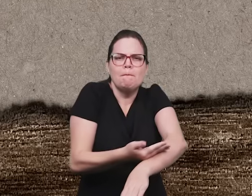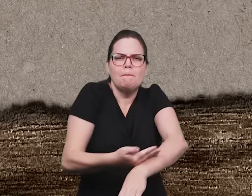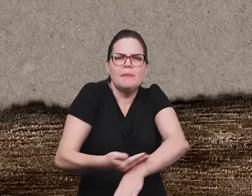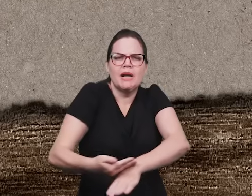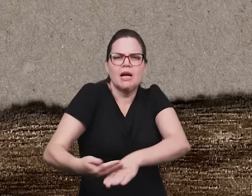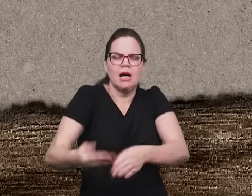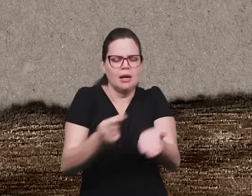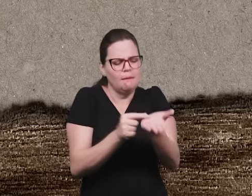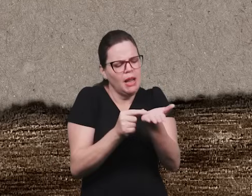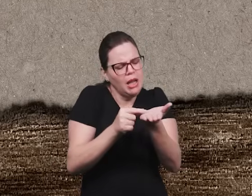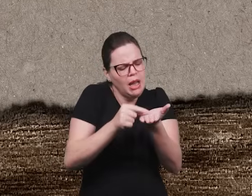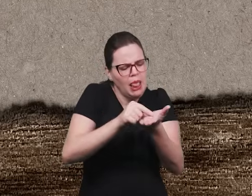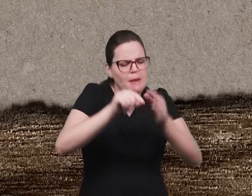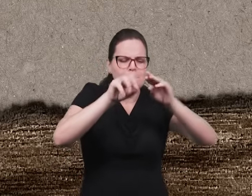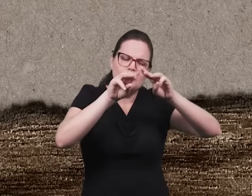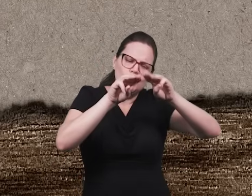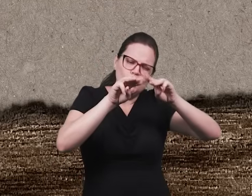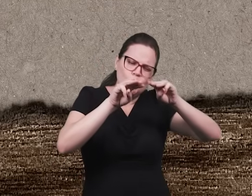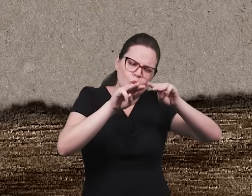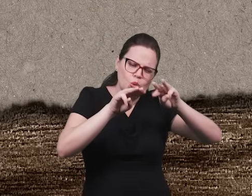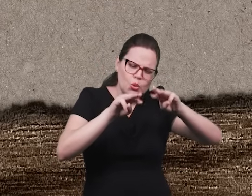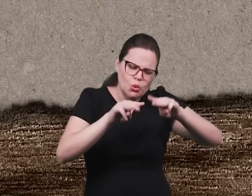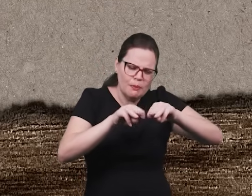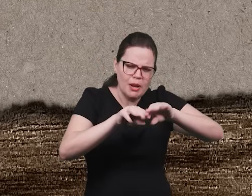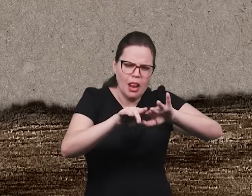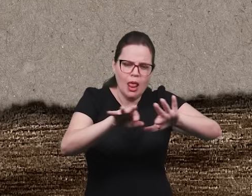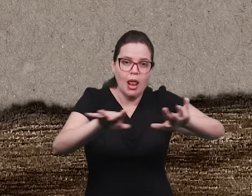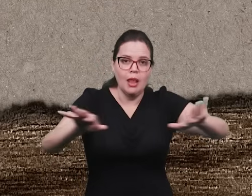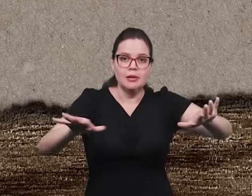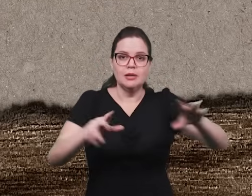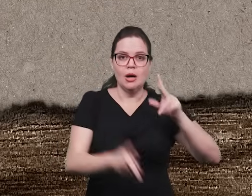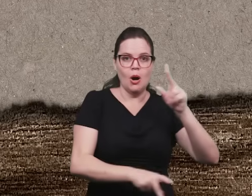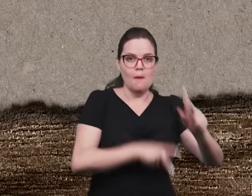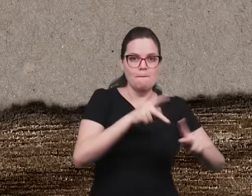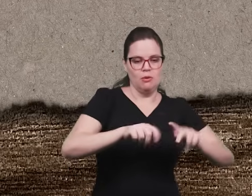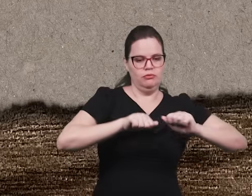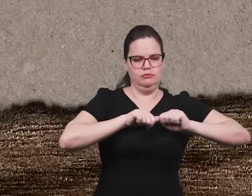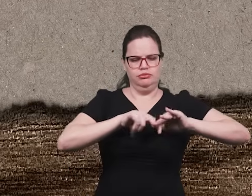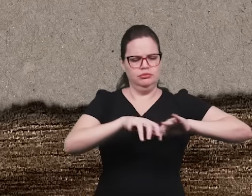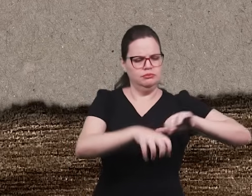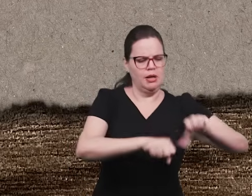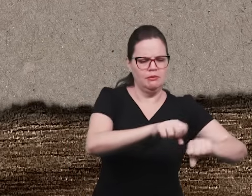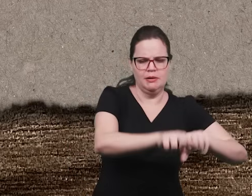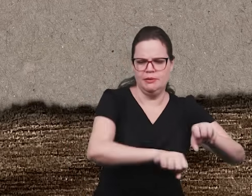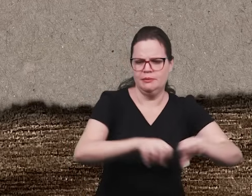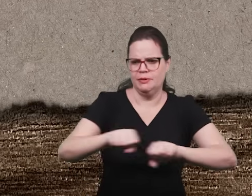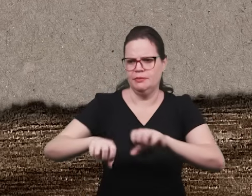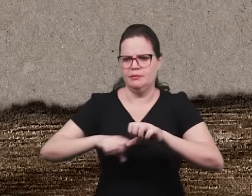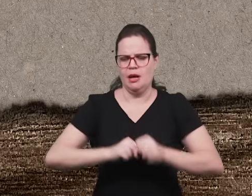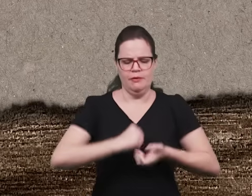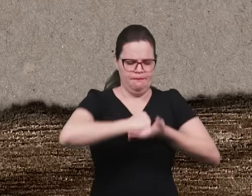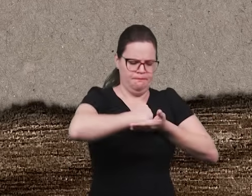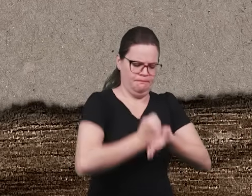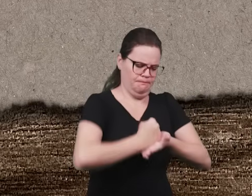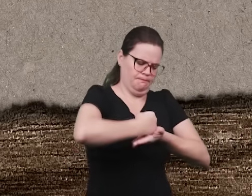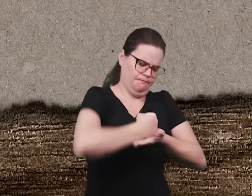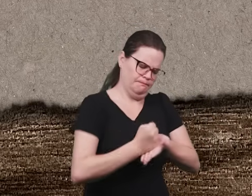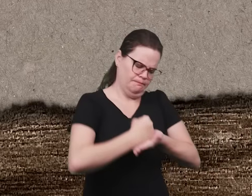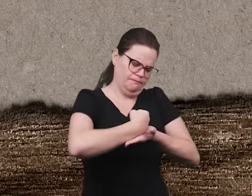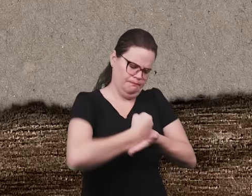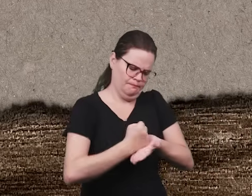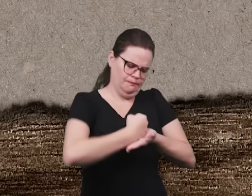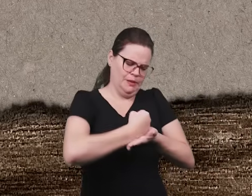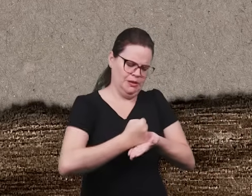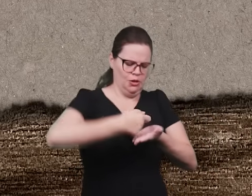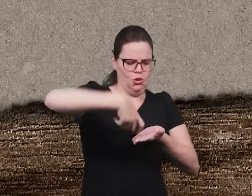de bidélio. Espalhava-se o povo e o colhia, e em moinhos o moía, ou